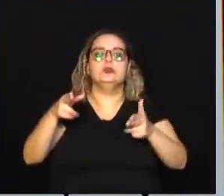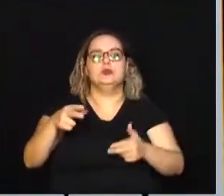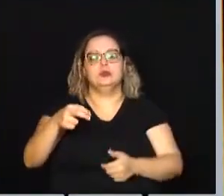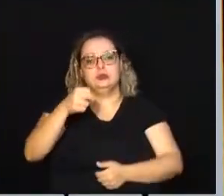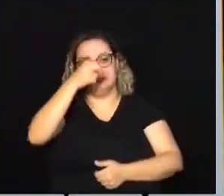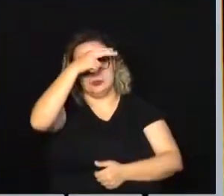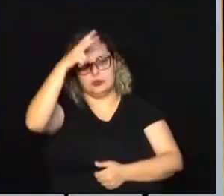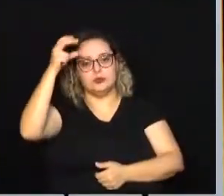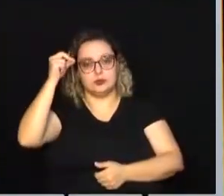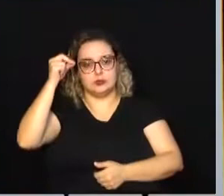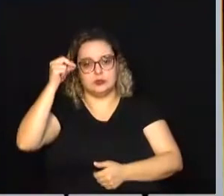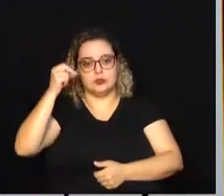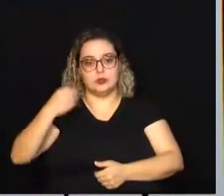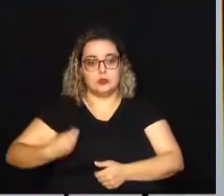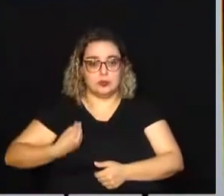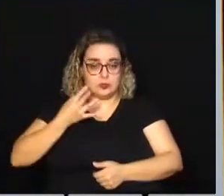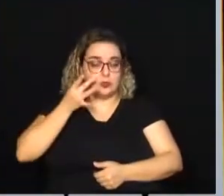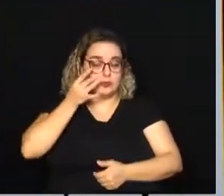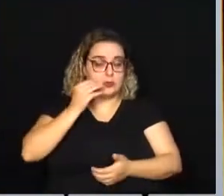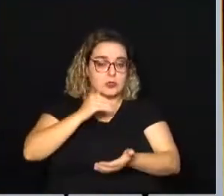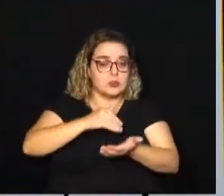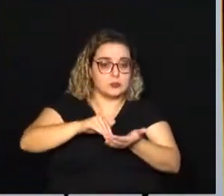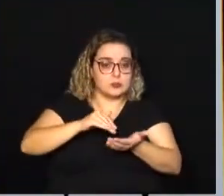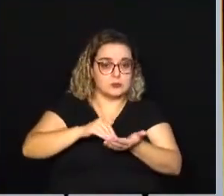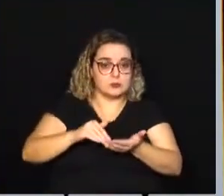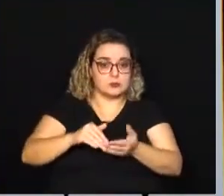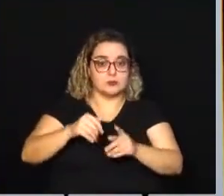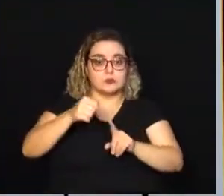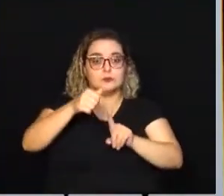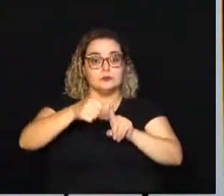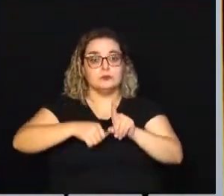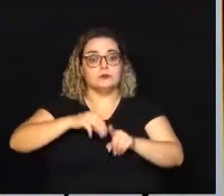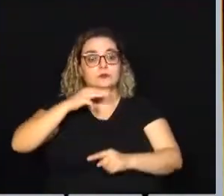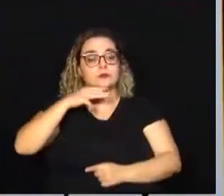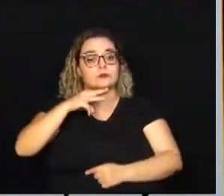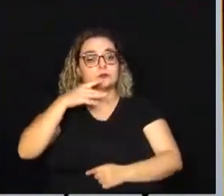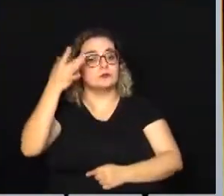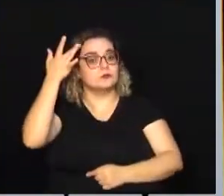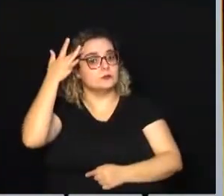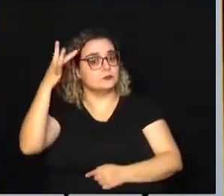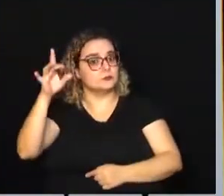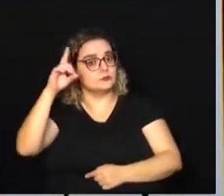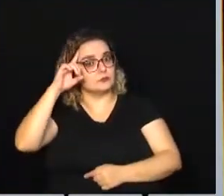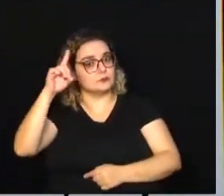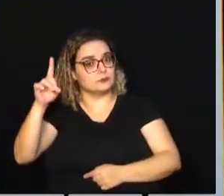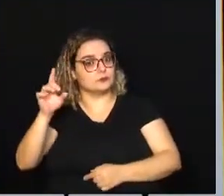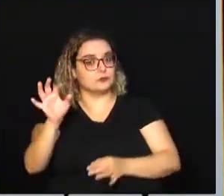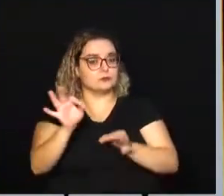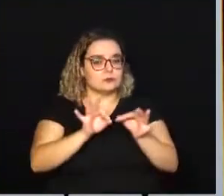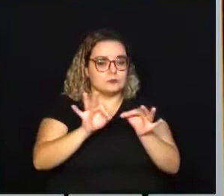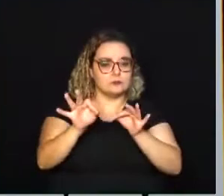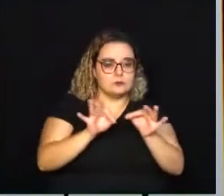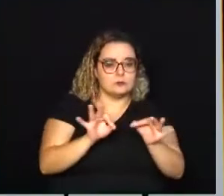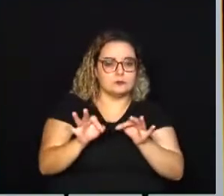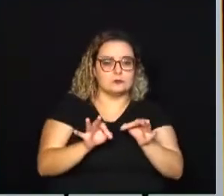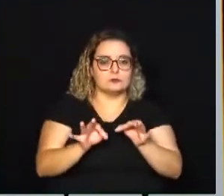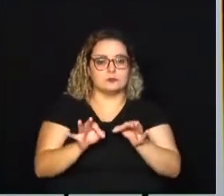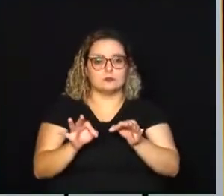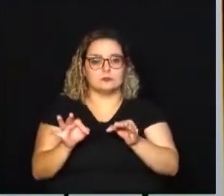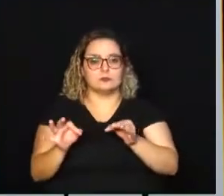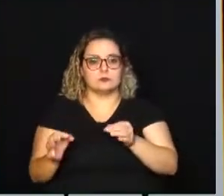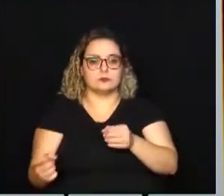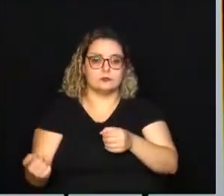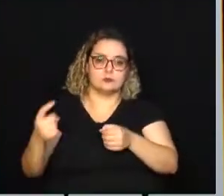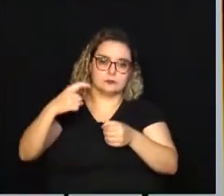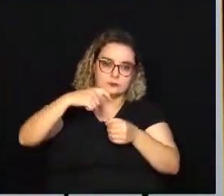presença do secretário. Agora, em março, nós não temos a data, mas nós estamos acertando o retorno do secretário à comissão, porque